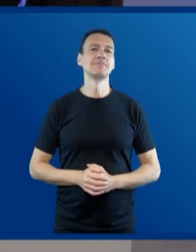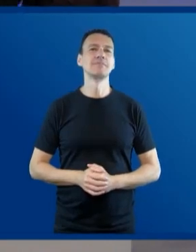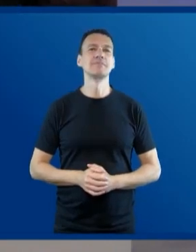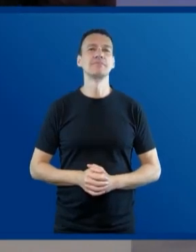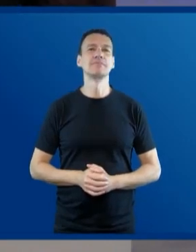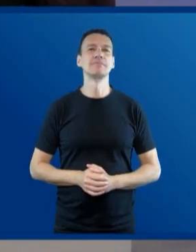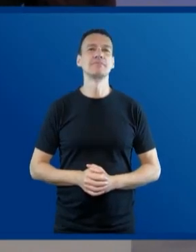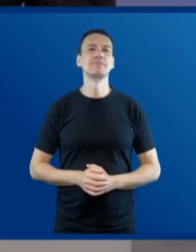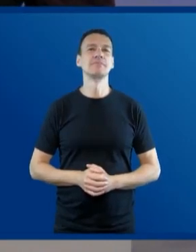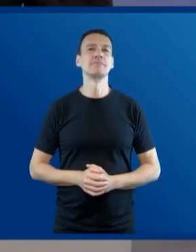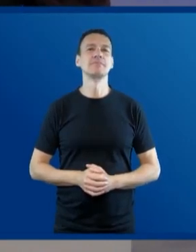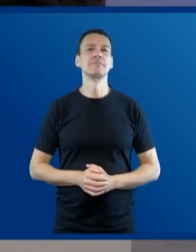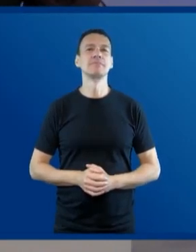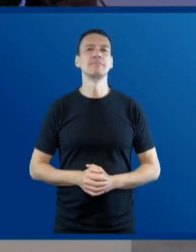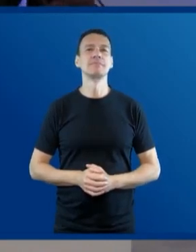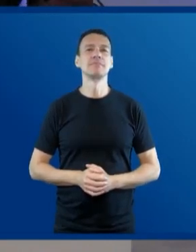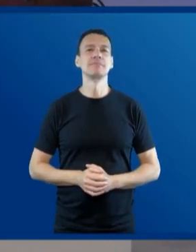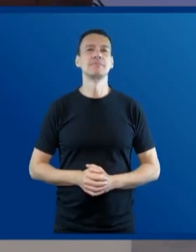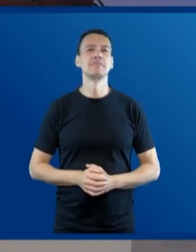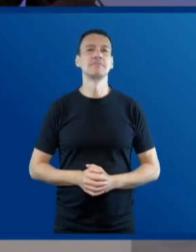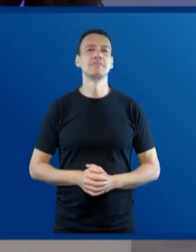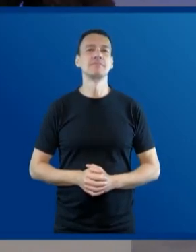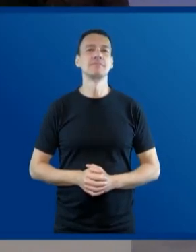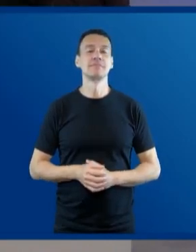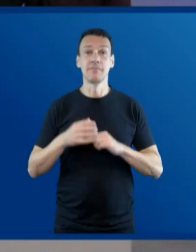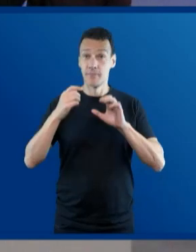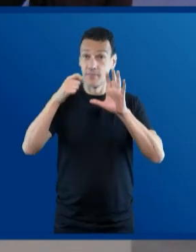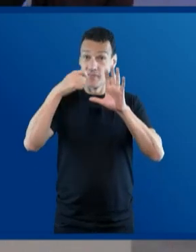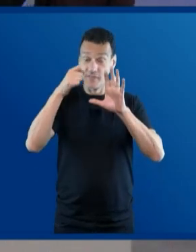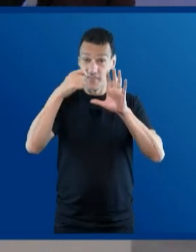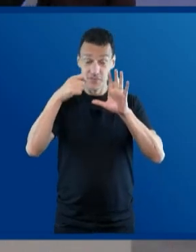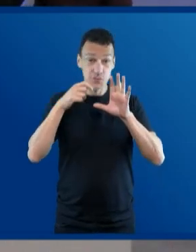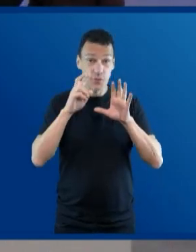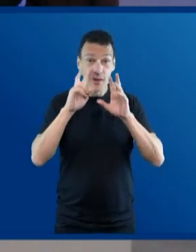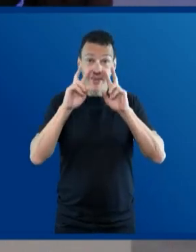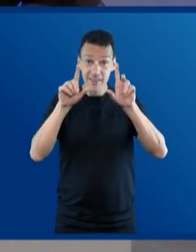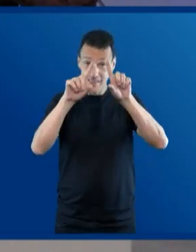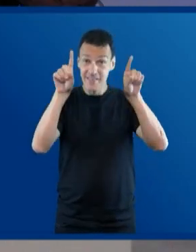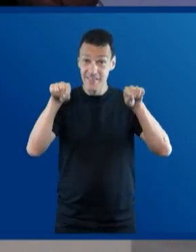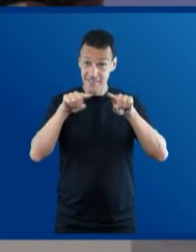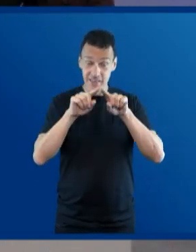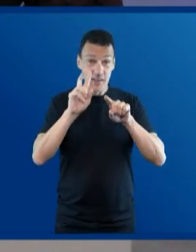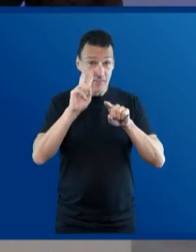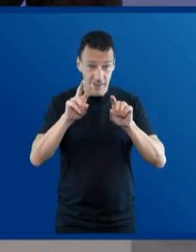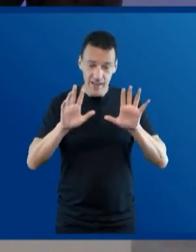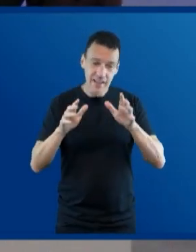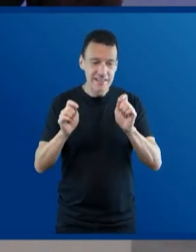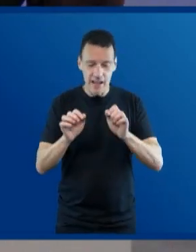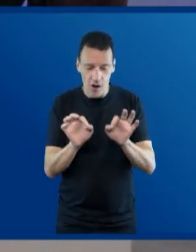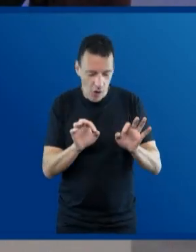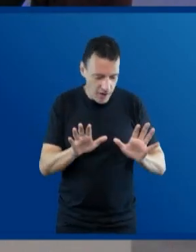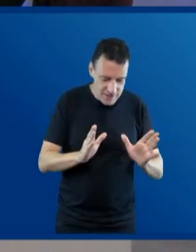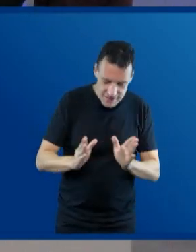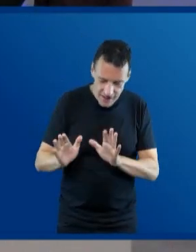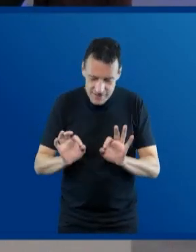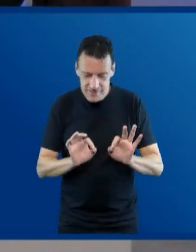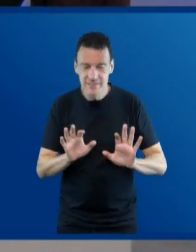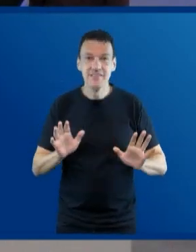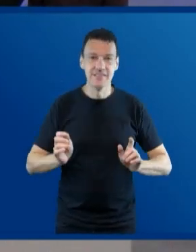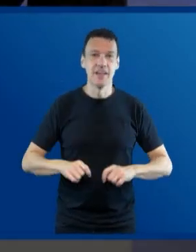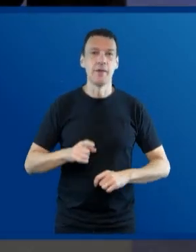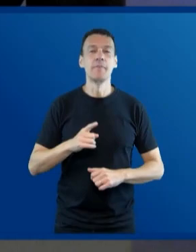Ó, a gente está se vendo no vídeo ali na frente, ó, então dá para a gente se coordenar por ali, ó, por aquele vídeo ali. Vamos lá, Lelê, solta aí.